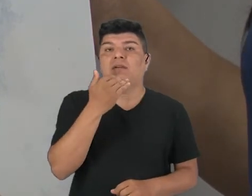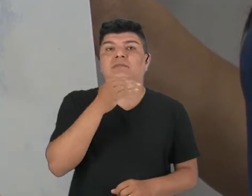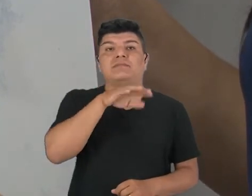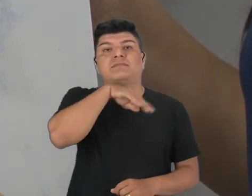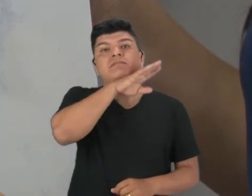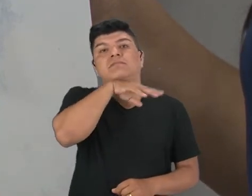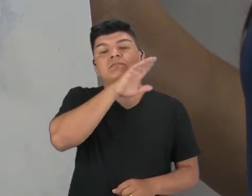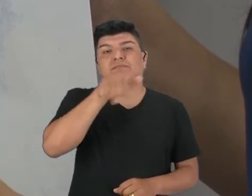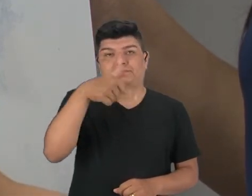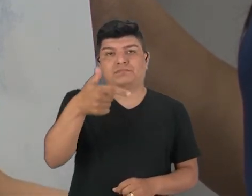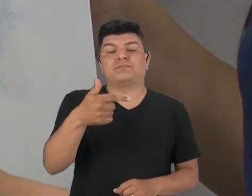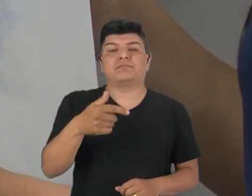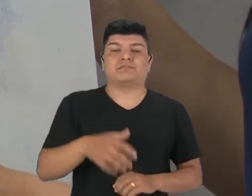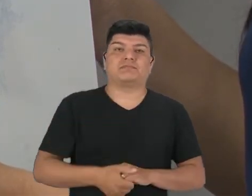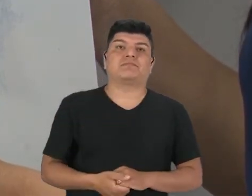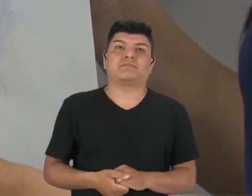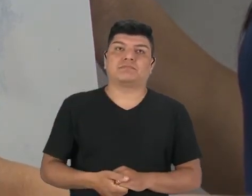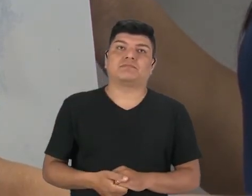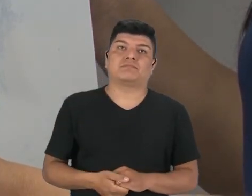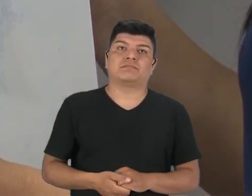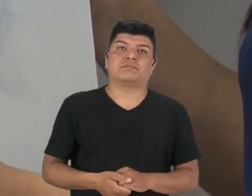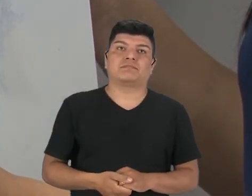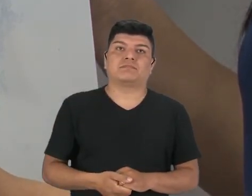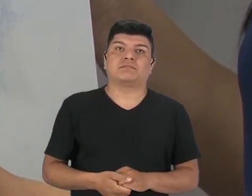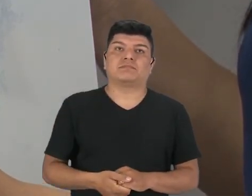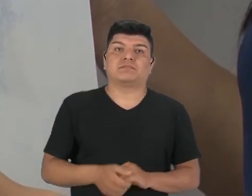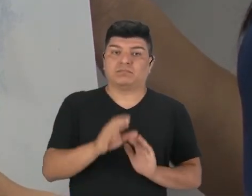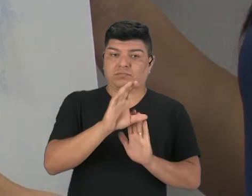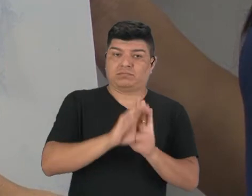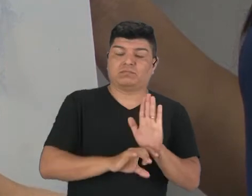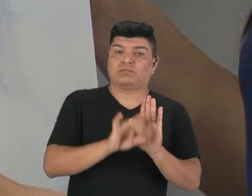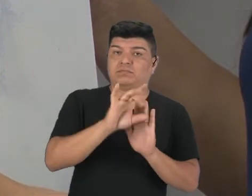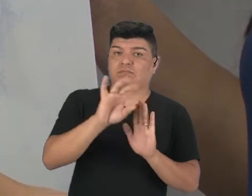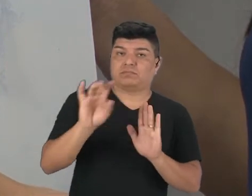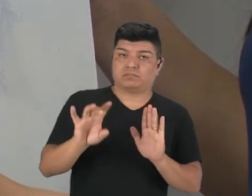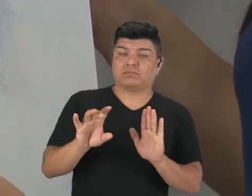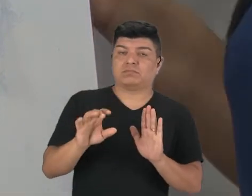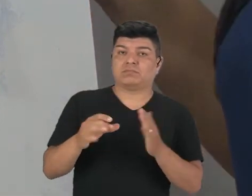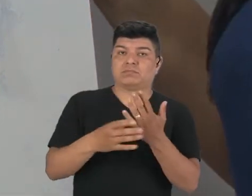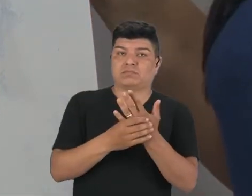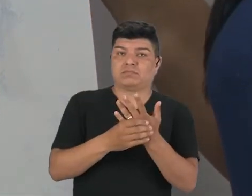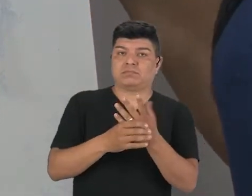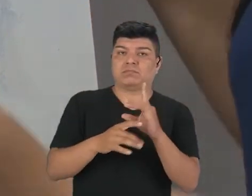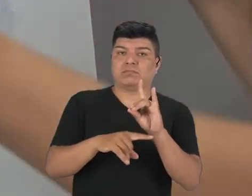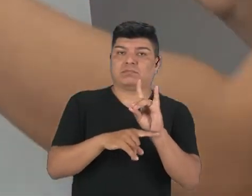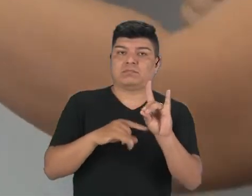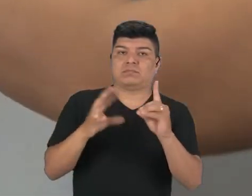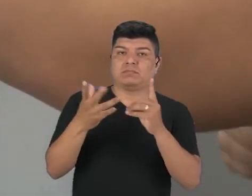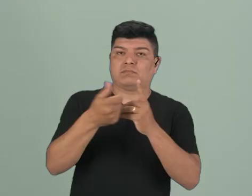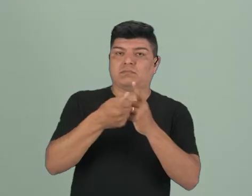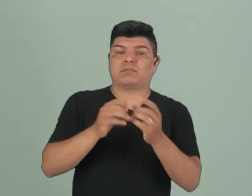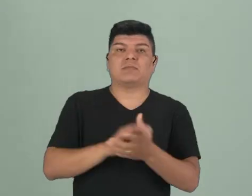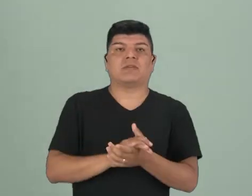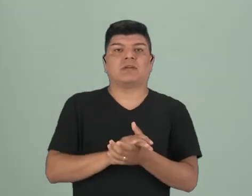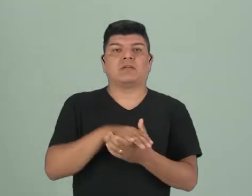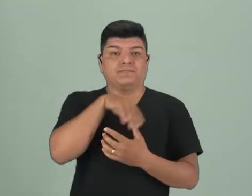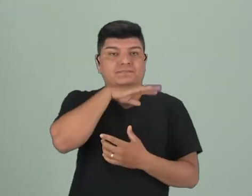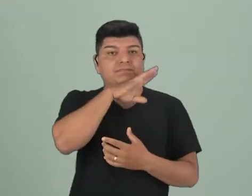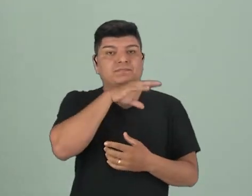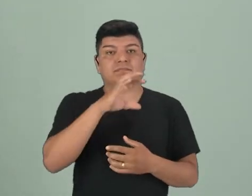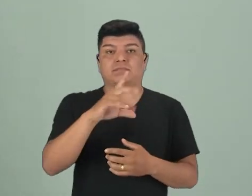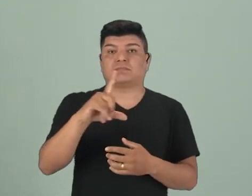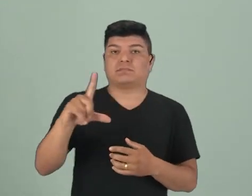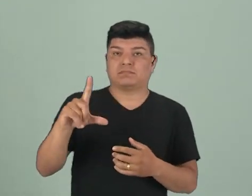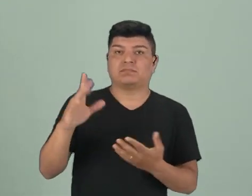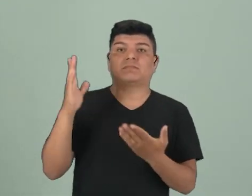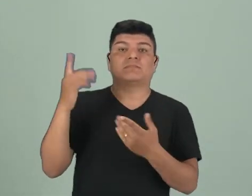2, tá? Aí, relaciona certinho o conceito de cada um, herbívoro, carnívoro e onívoro. Lembrando, ó, esses animais, eles são